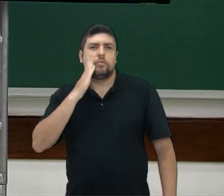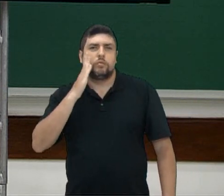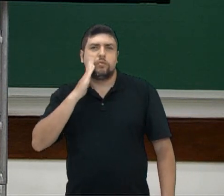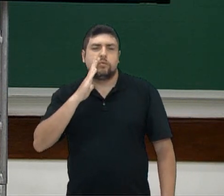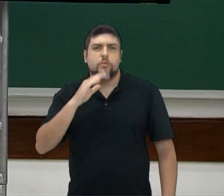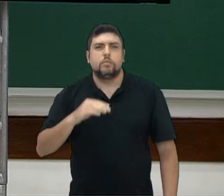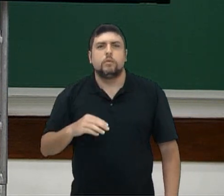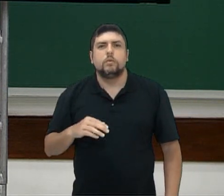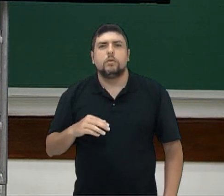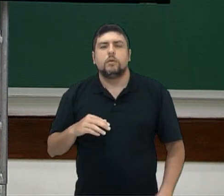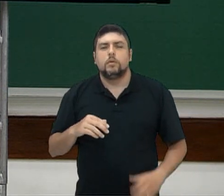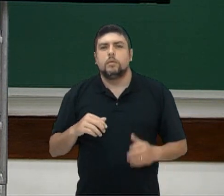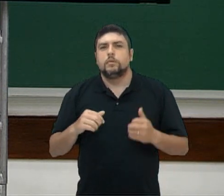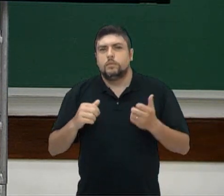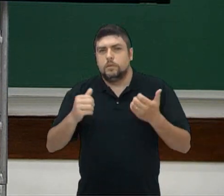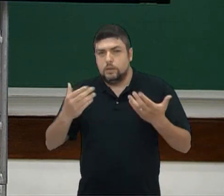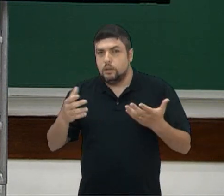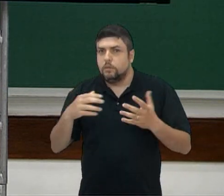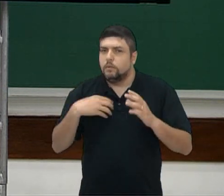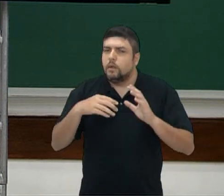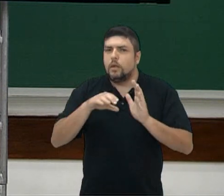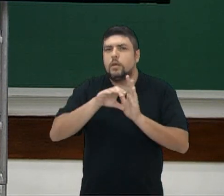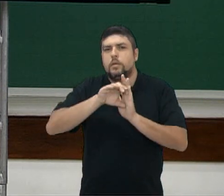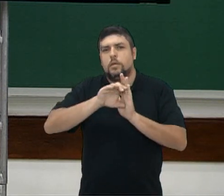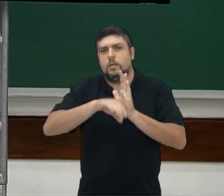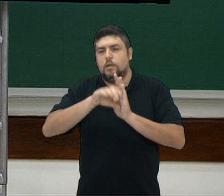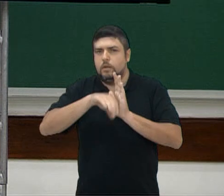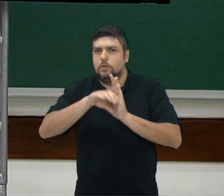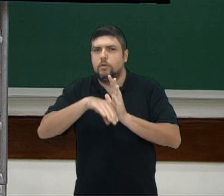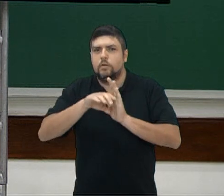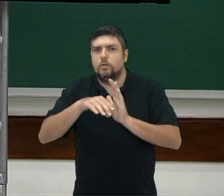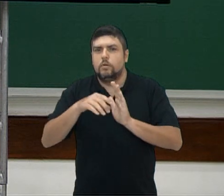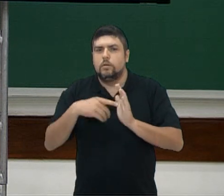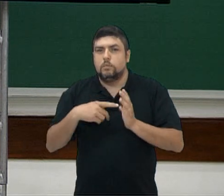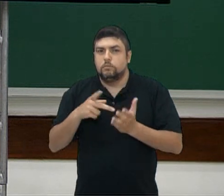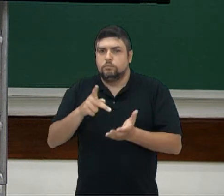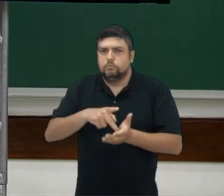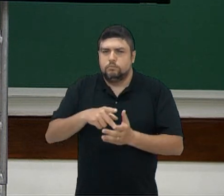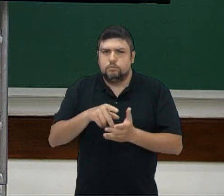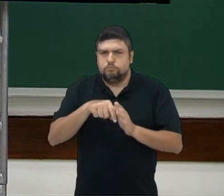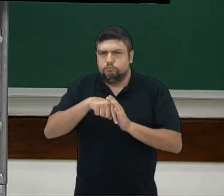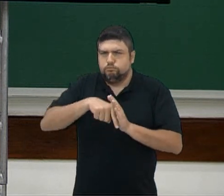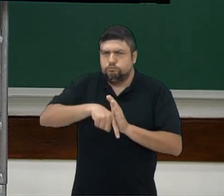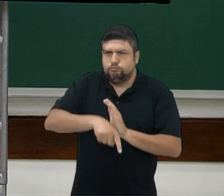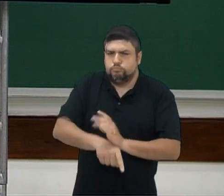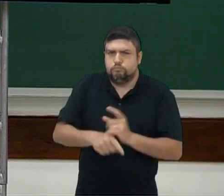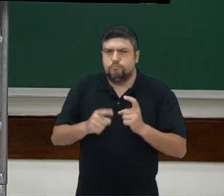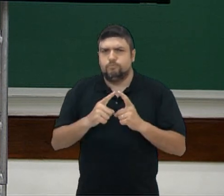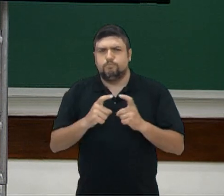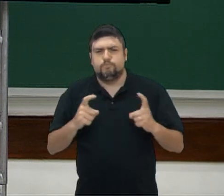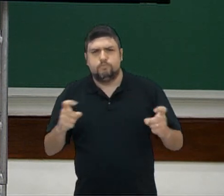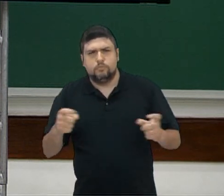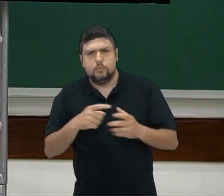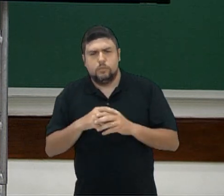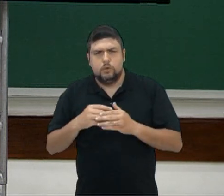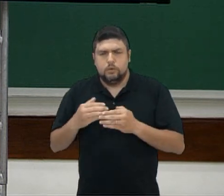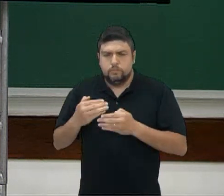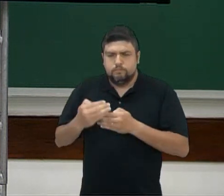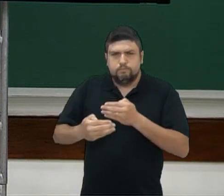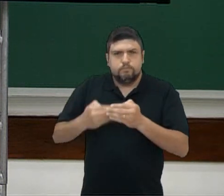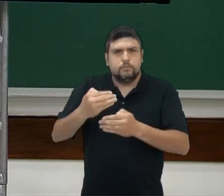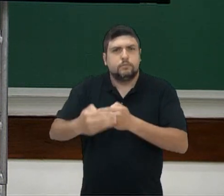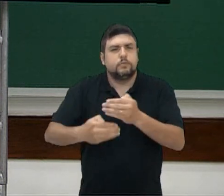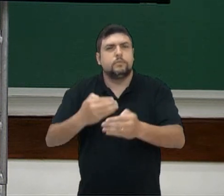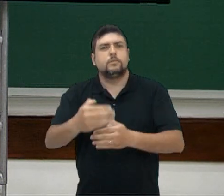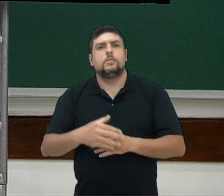mais azulada. Então, isso é um conceito. São técnicas extremamente científicas que acabamos trabalhando dentro dessa estruturação. E